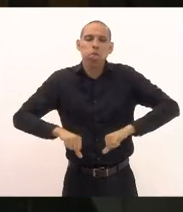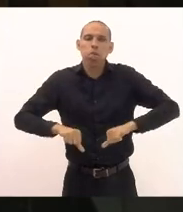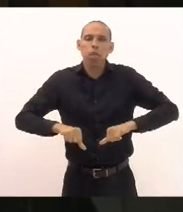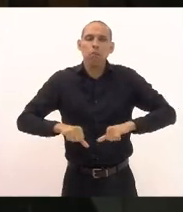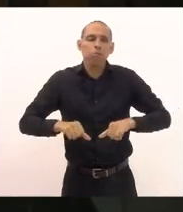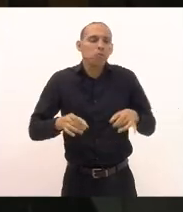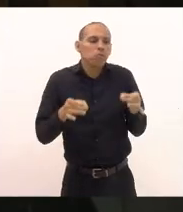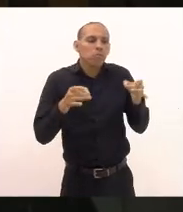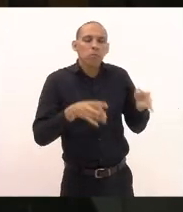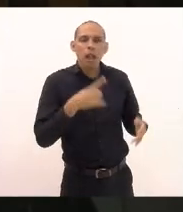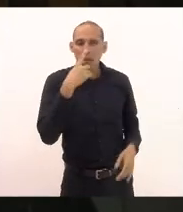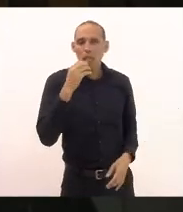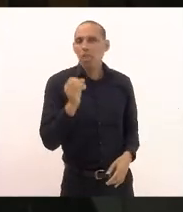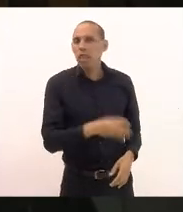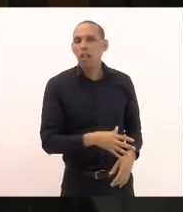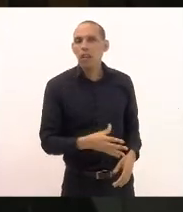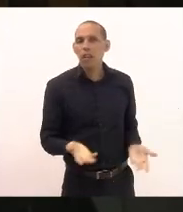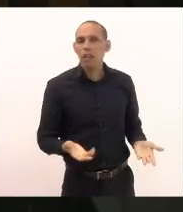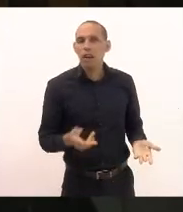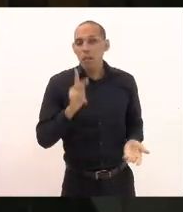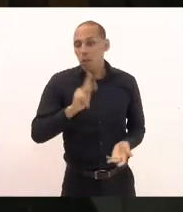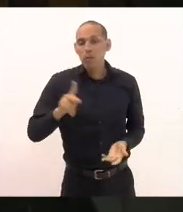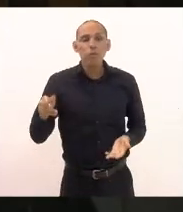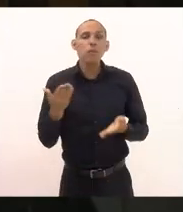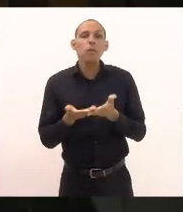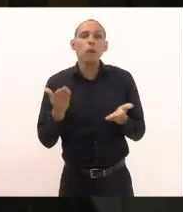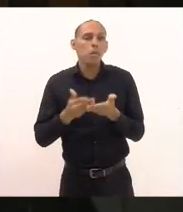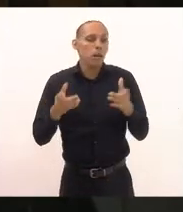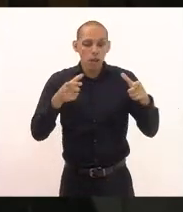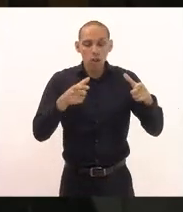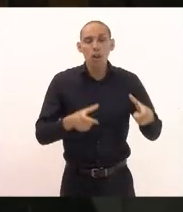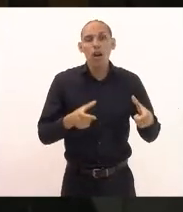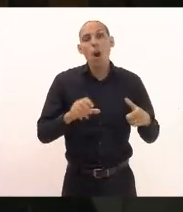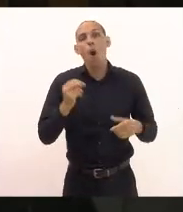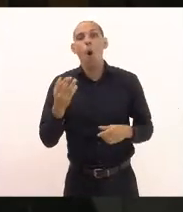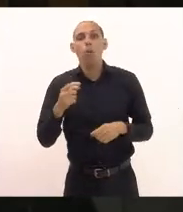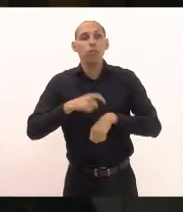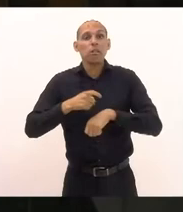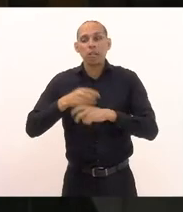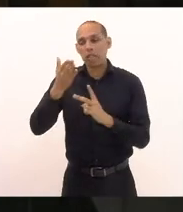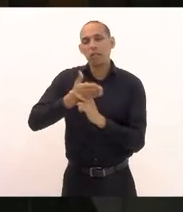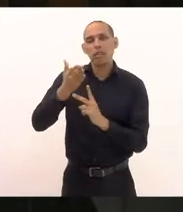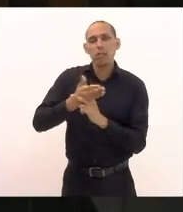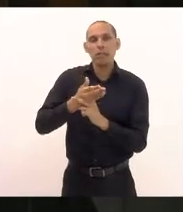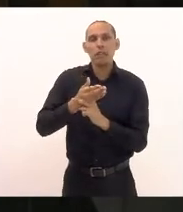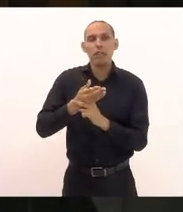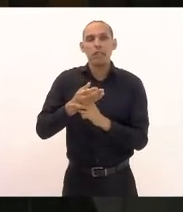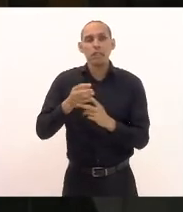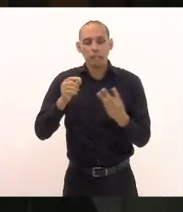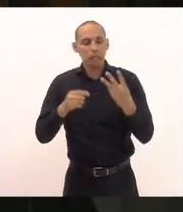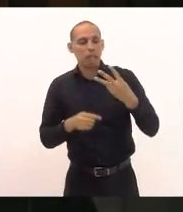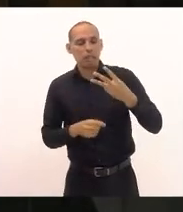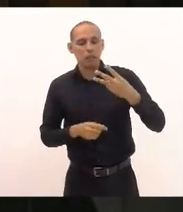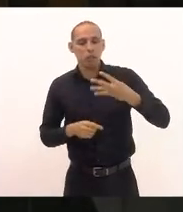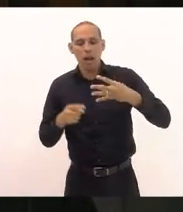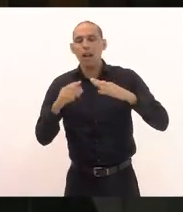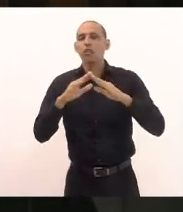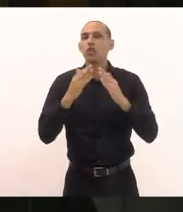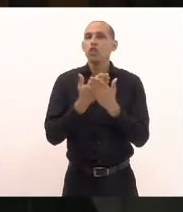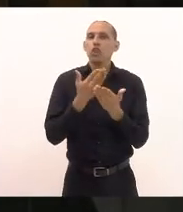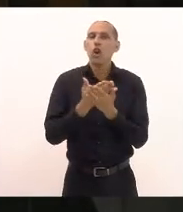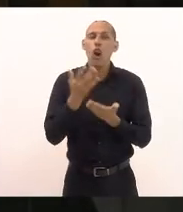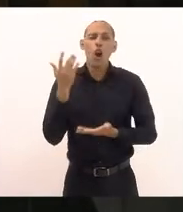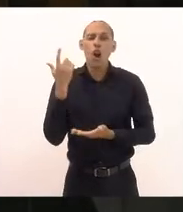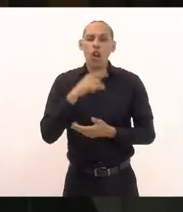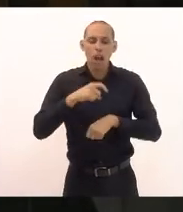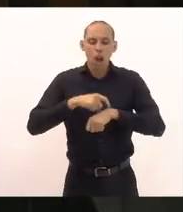a sua lotação. Professores estão tendo que dividir o seu tempo entre 3, 4 escolas diferentes para conseguir fechar a sua carga